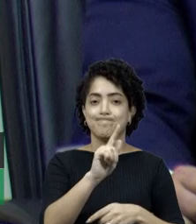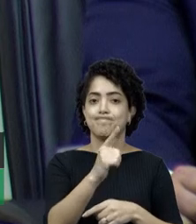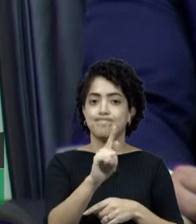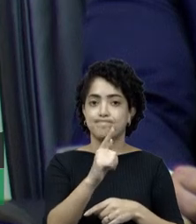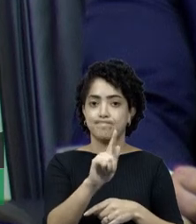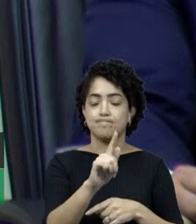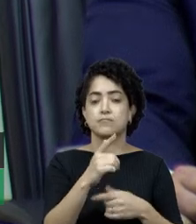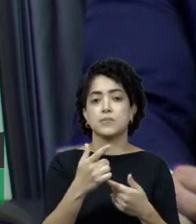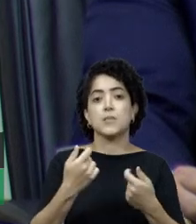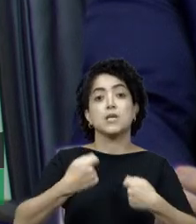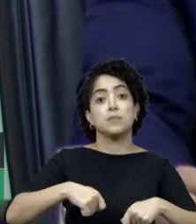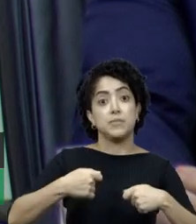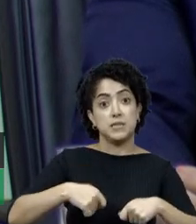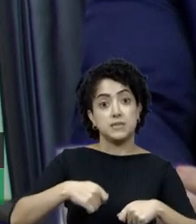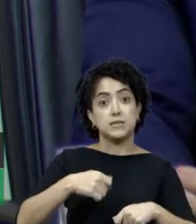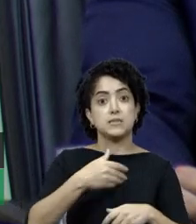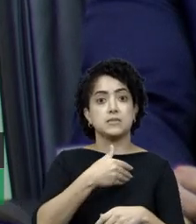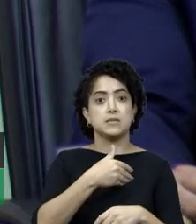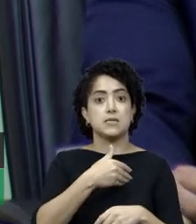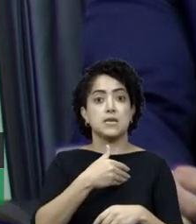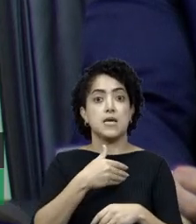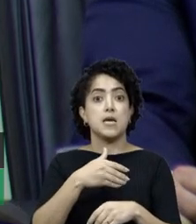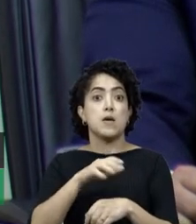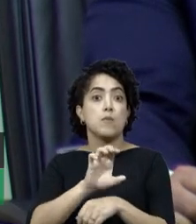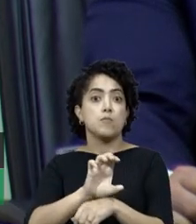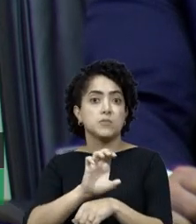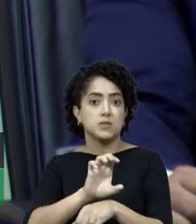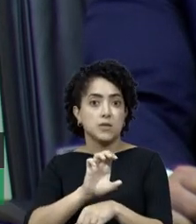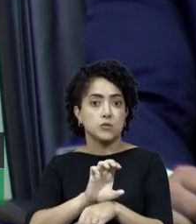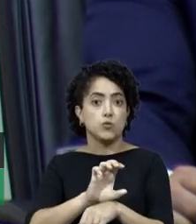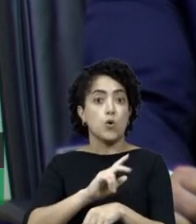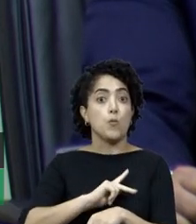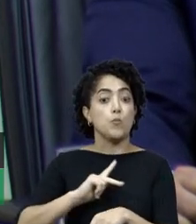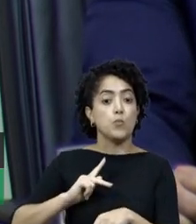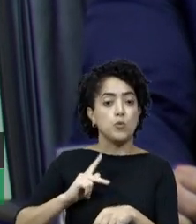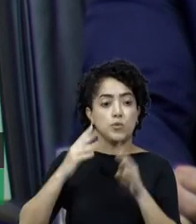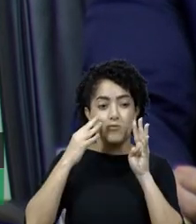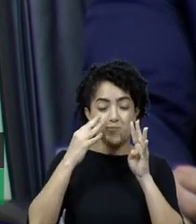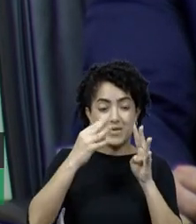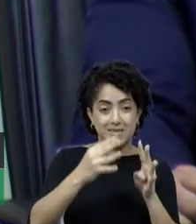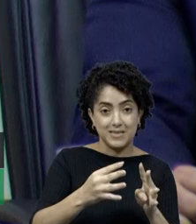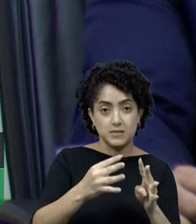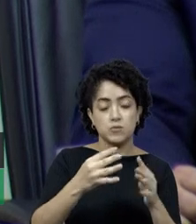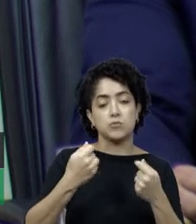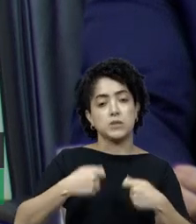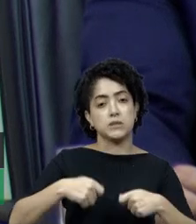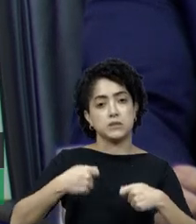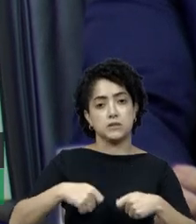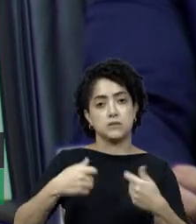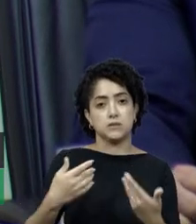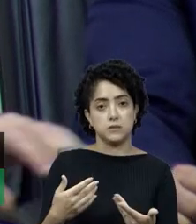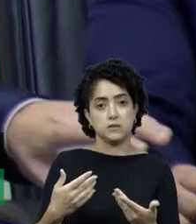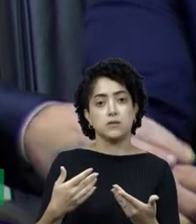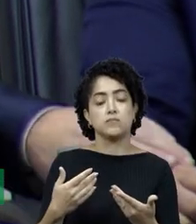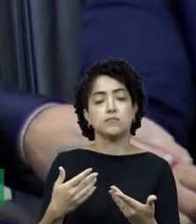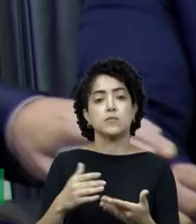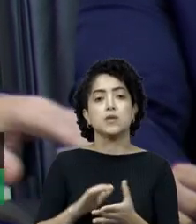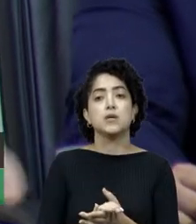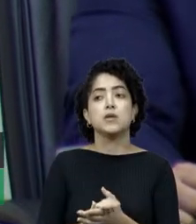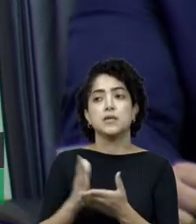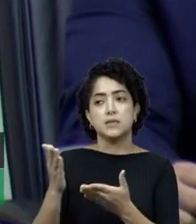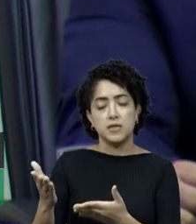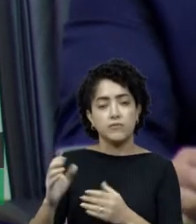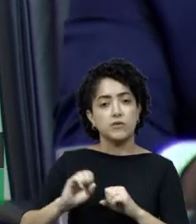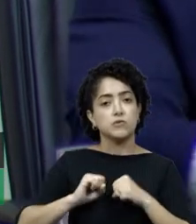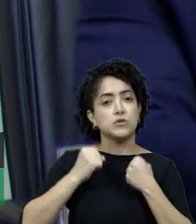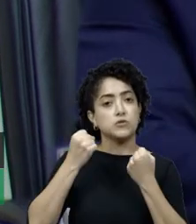da rede pública estadual, de uma atenção do governo do Estado, do nosso secretário. Nós temos procurado, o deputado Alba também tem feito